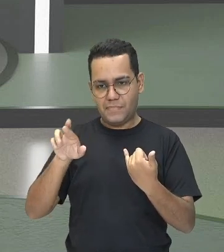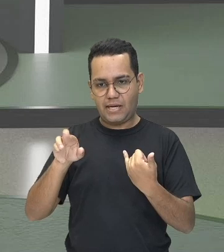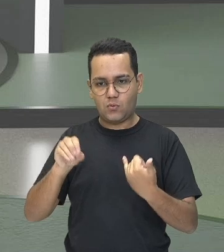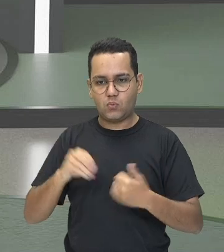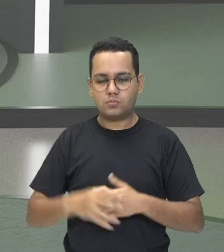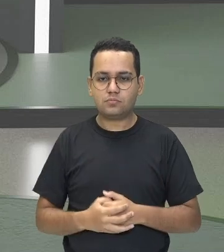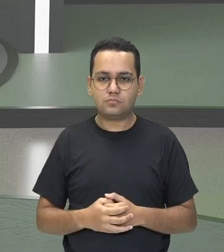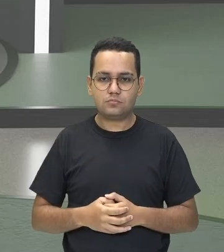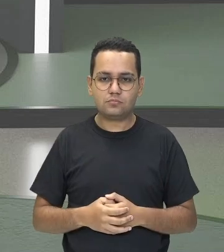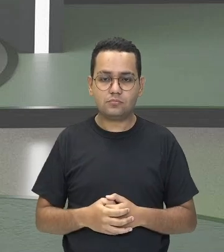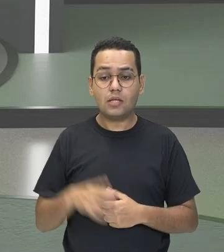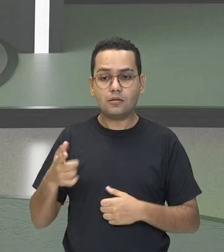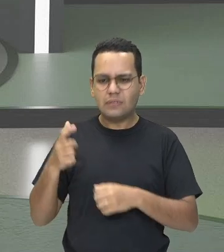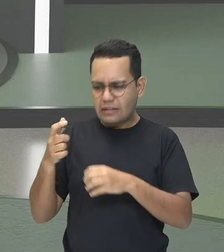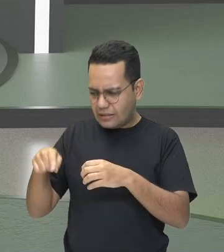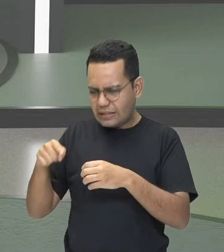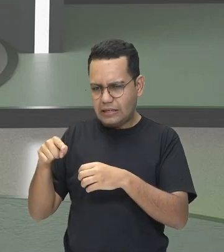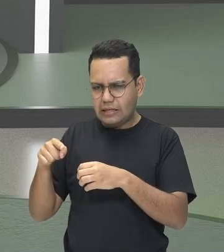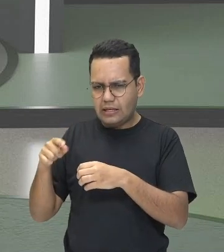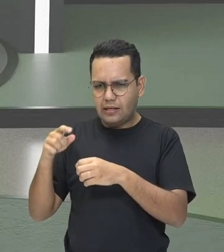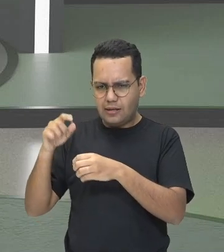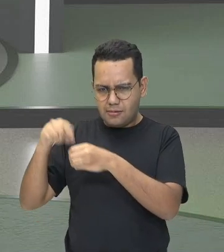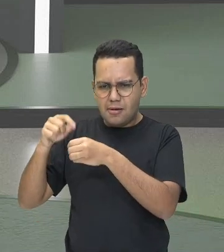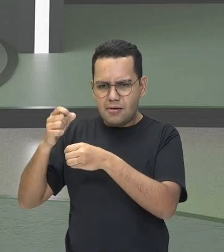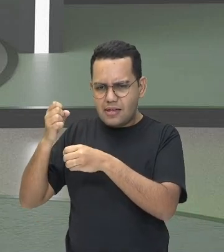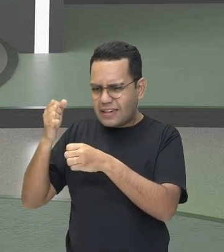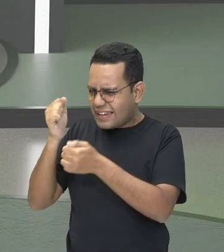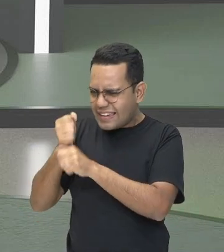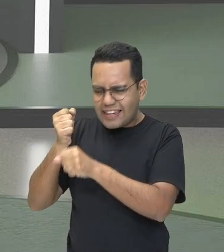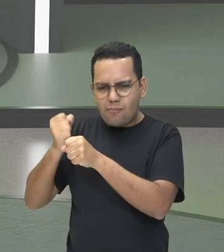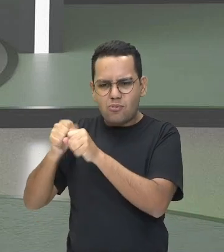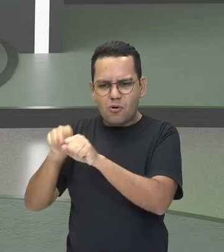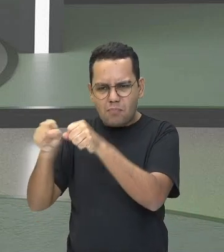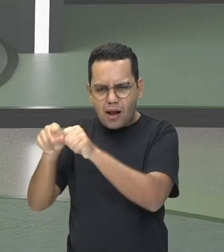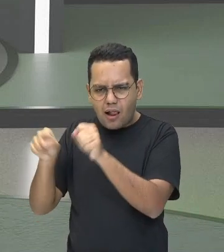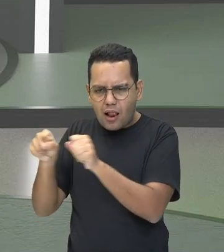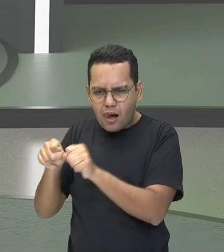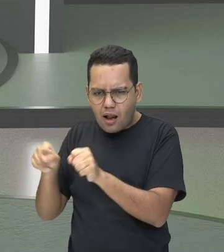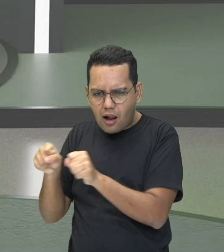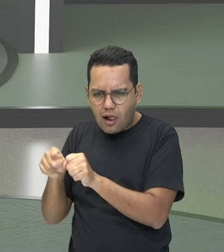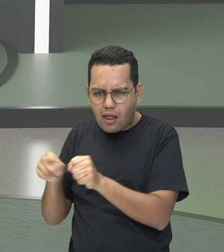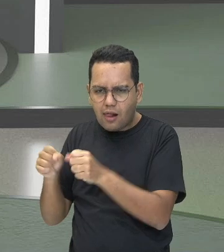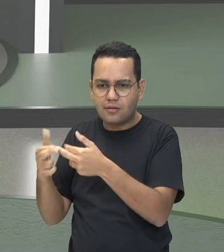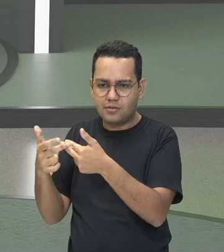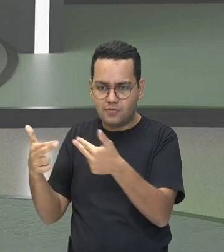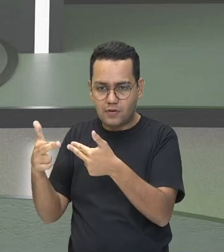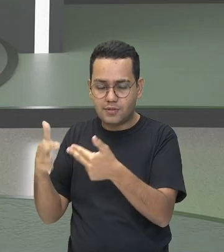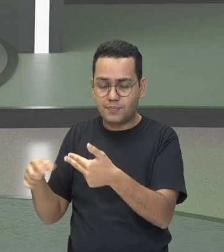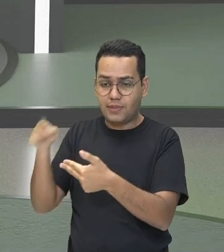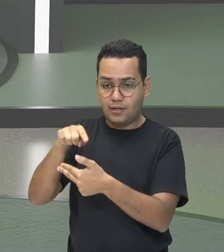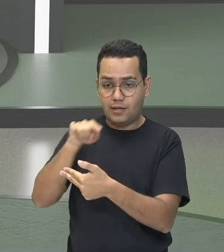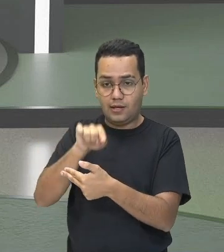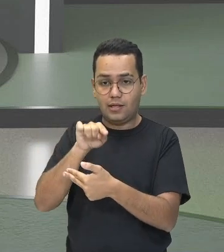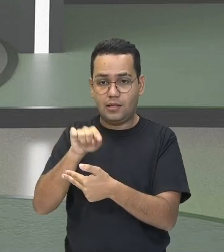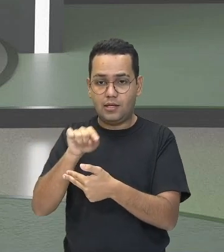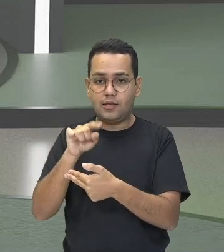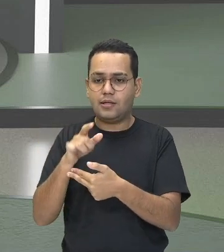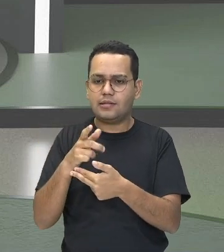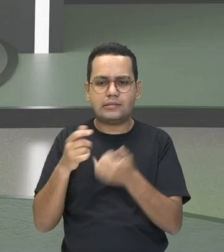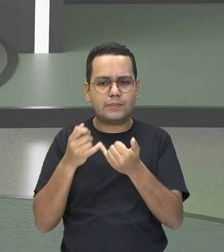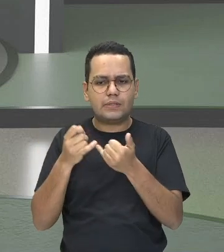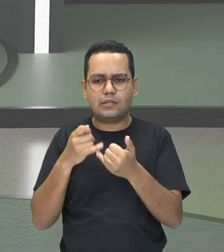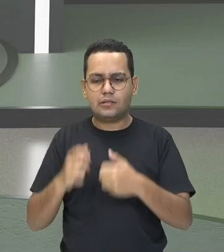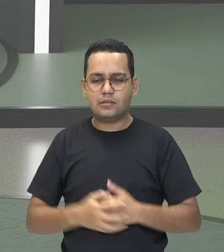ela tem a resistência mas ela não tem a superfície de contato tão pequena como um parafuso ou um prego de